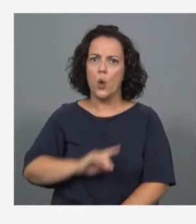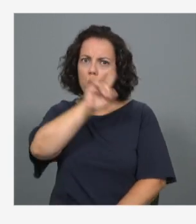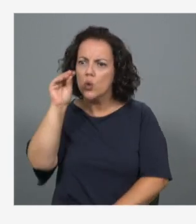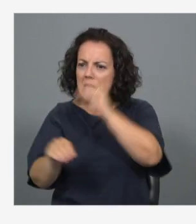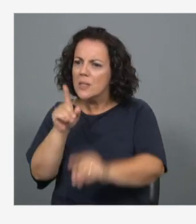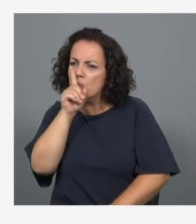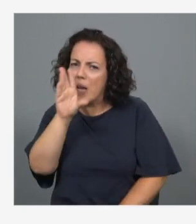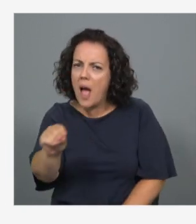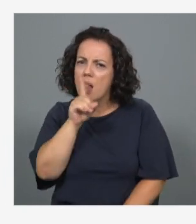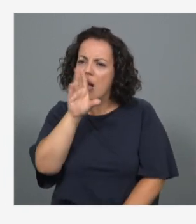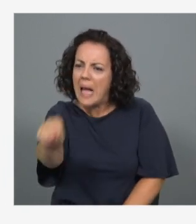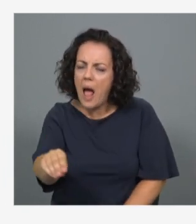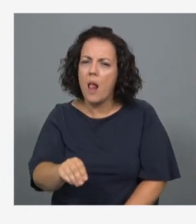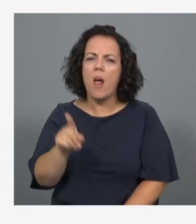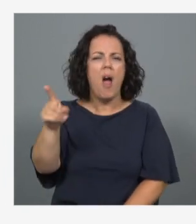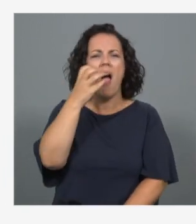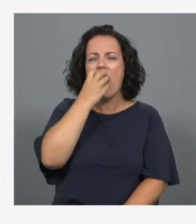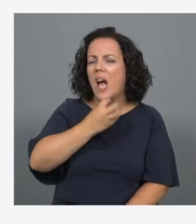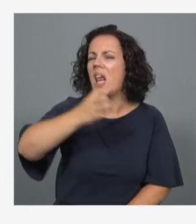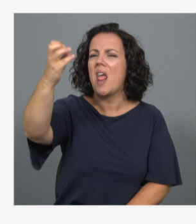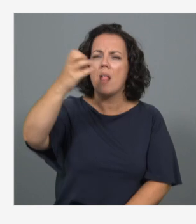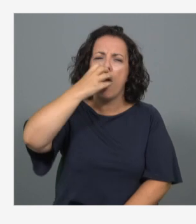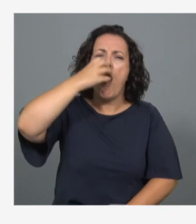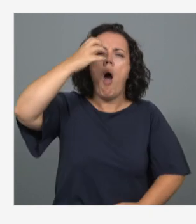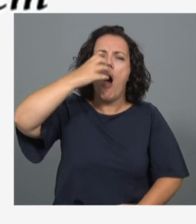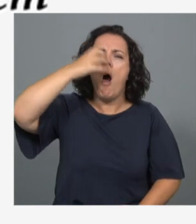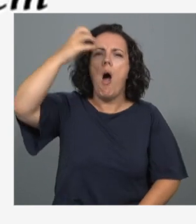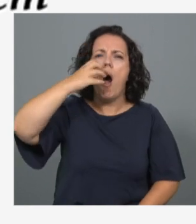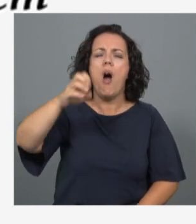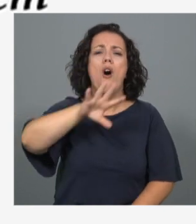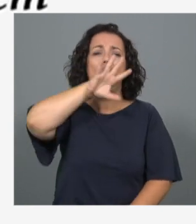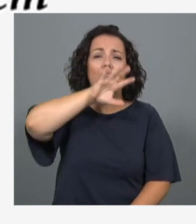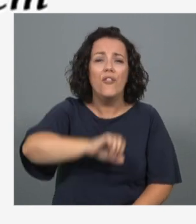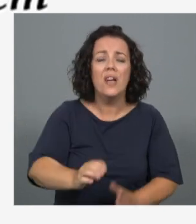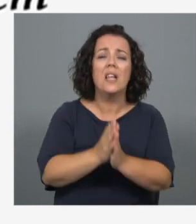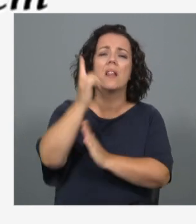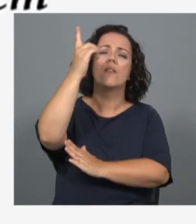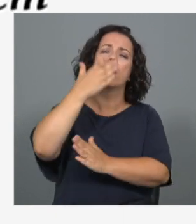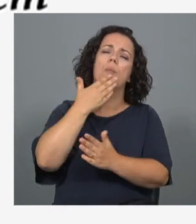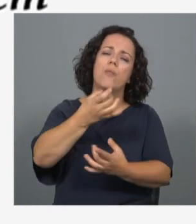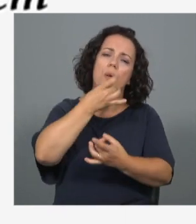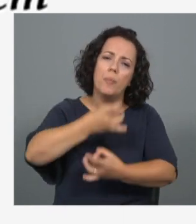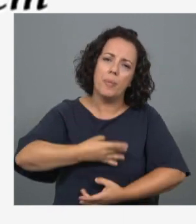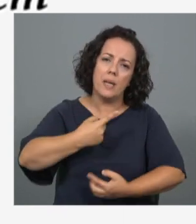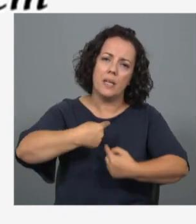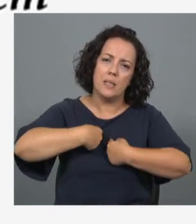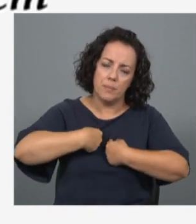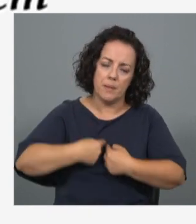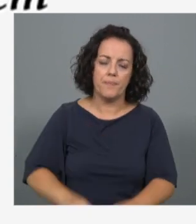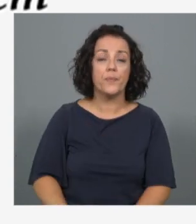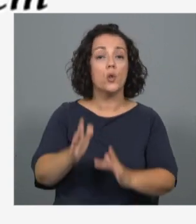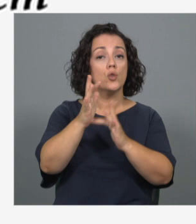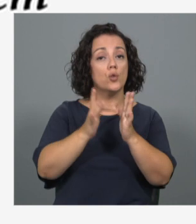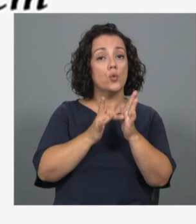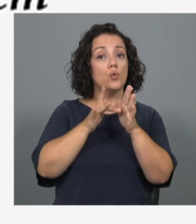para que se calasse, mas ele gritava cada vez mais: Filho de David, tem piedade de mim. Jesus parou